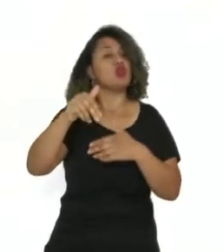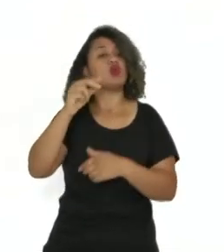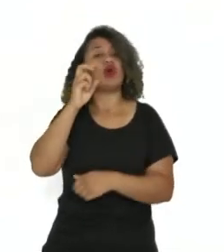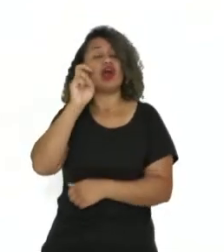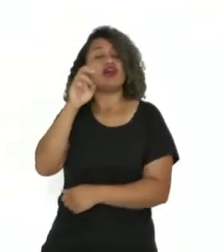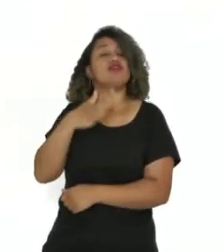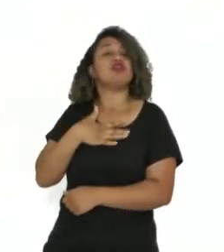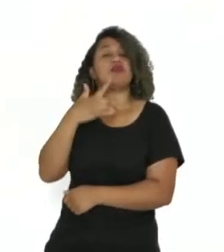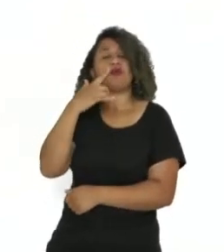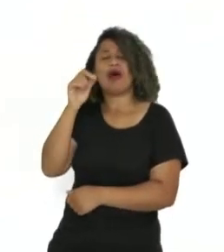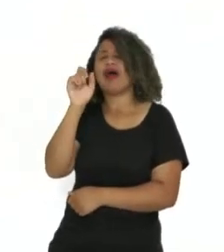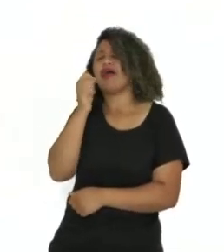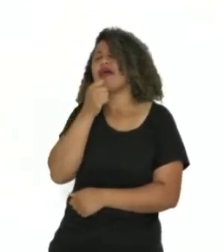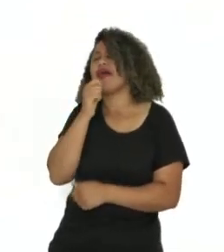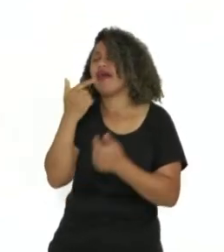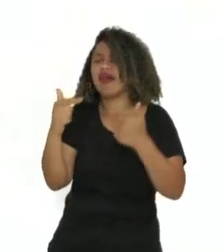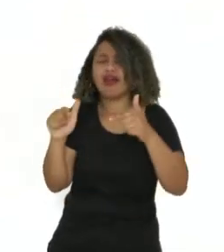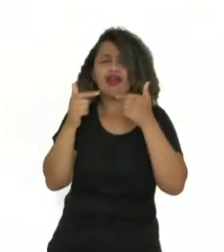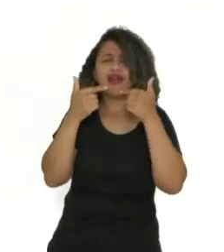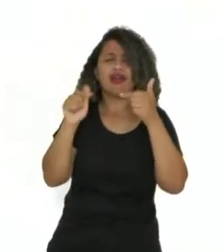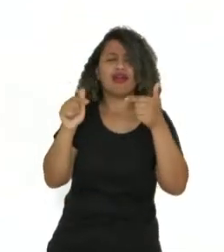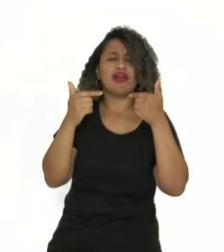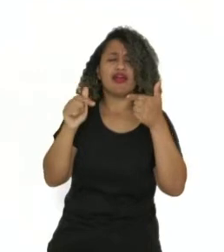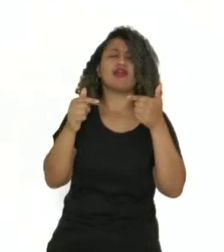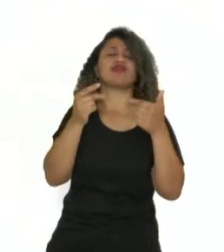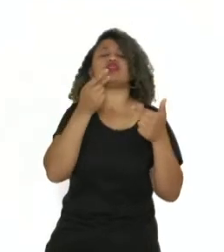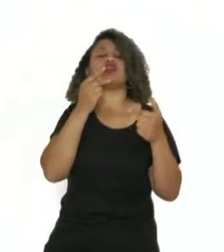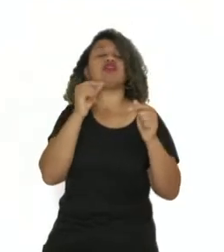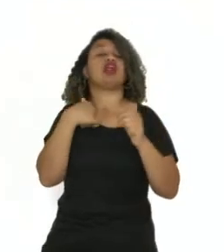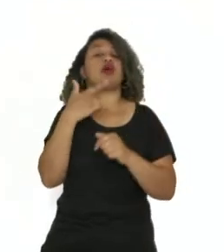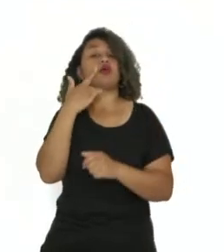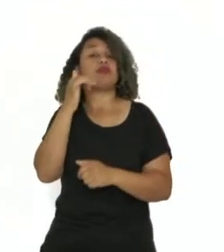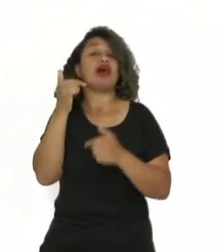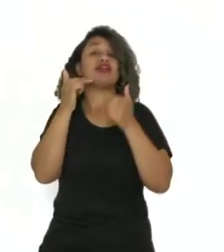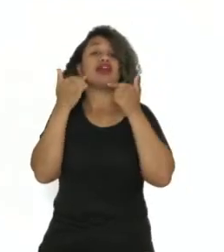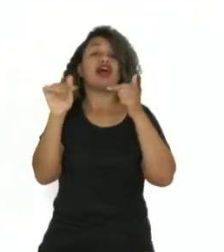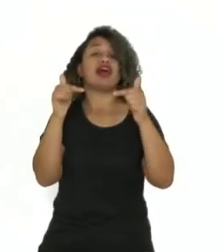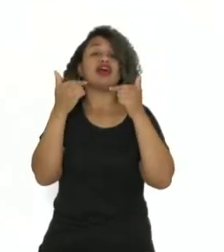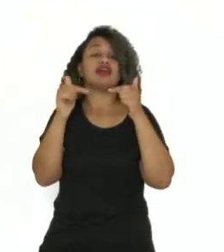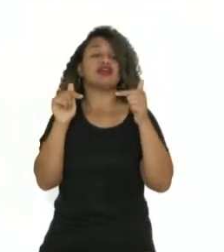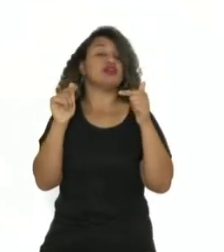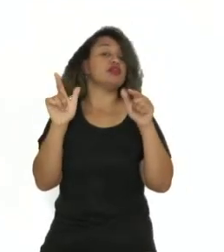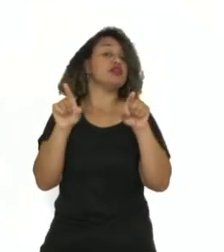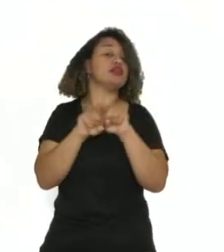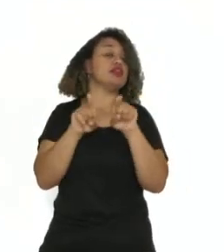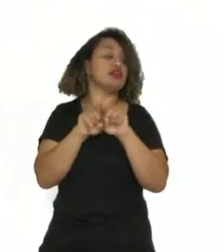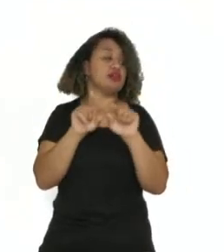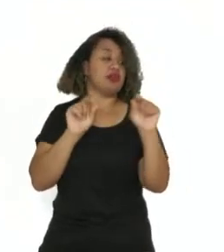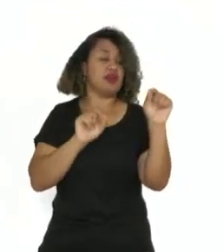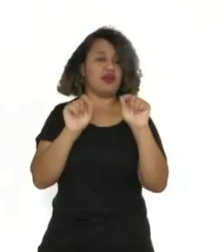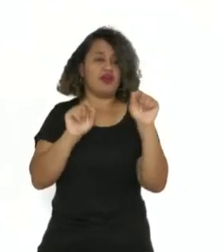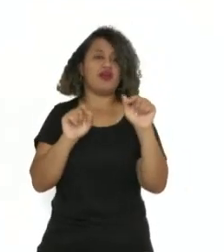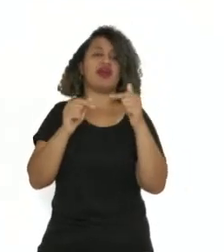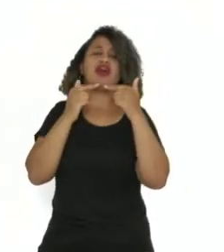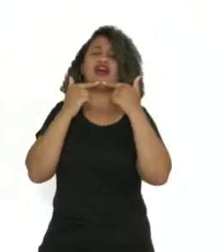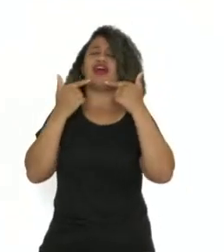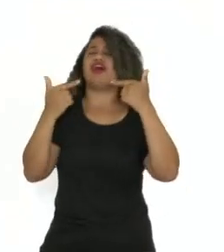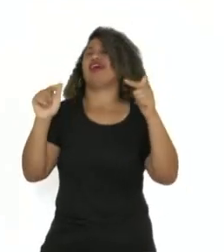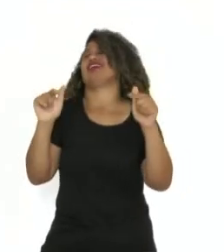pai rir tanto. Então, ela conta que o pai está rindo muito. E o que mais? Riu um